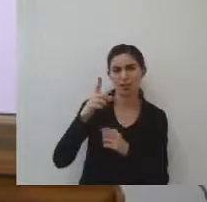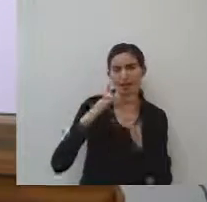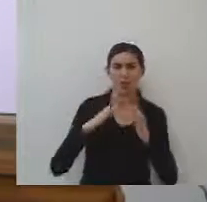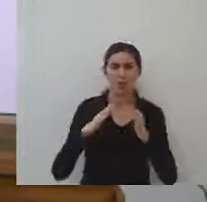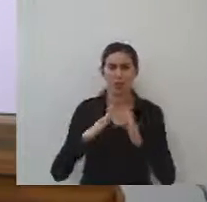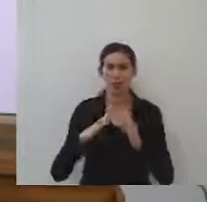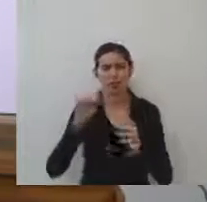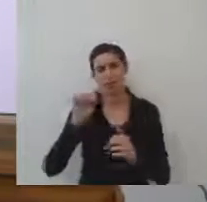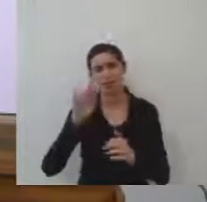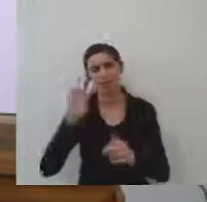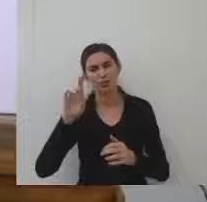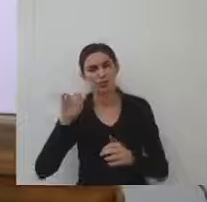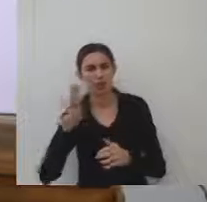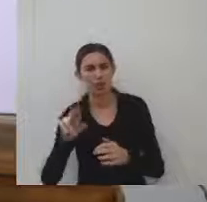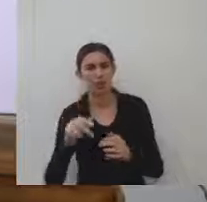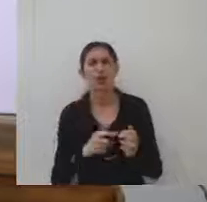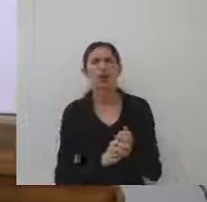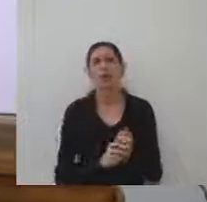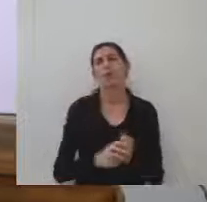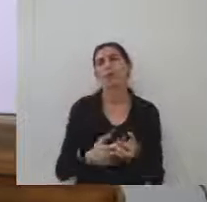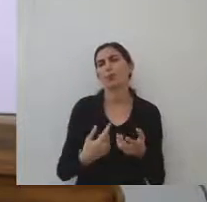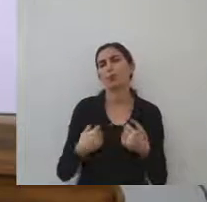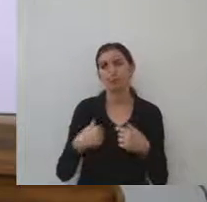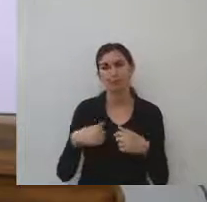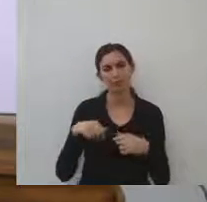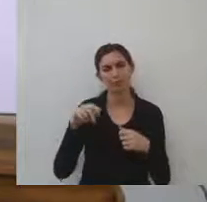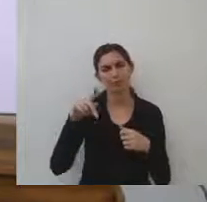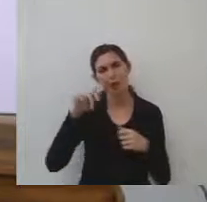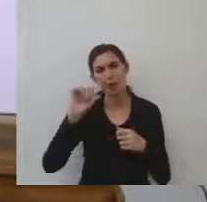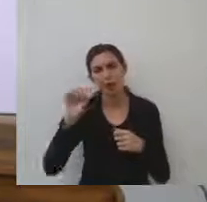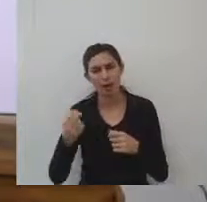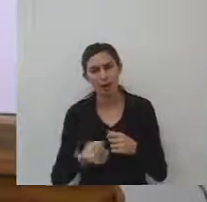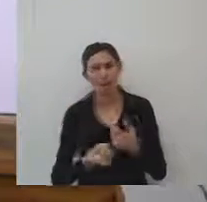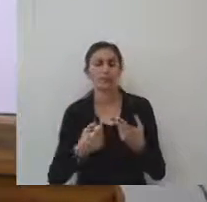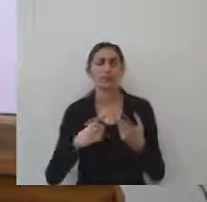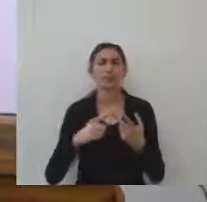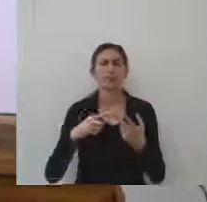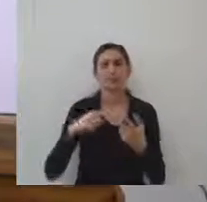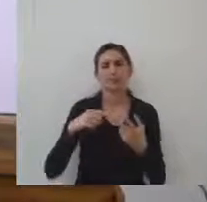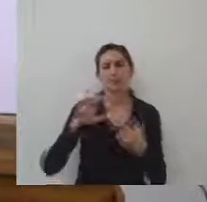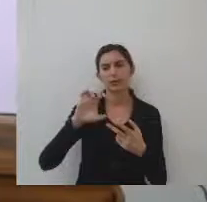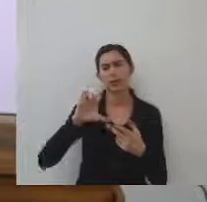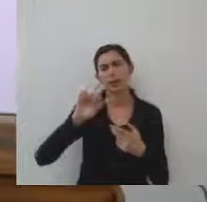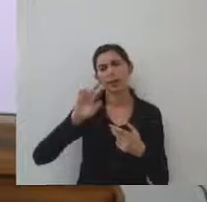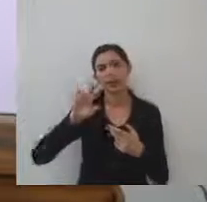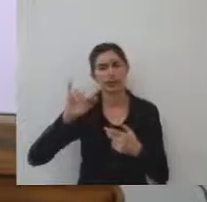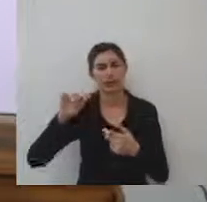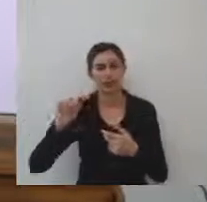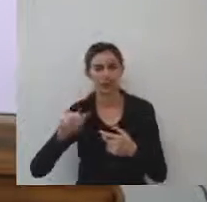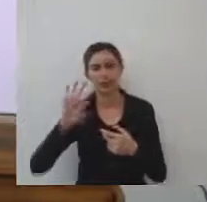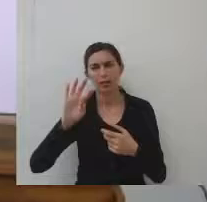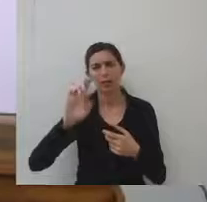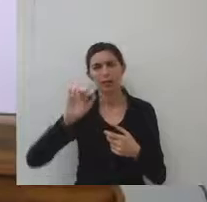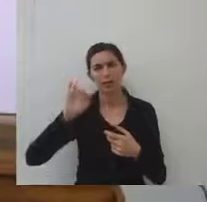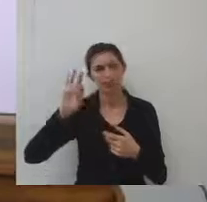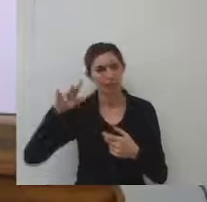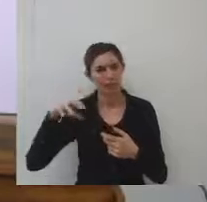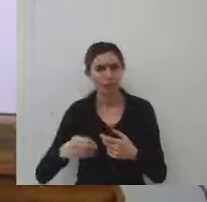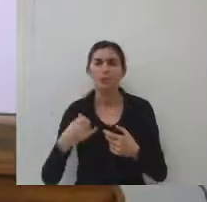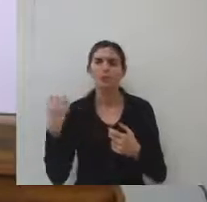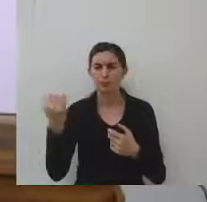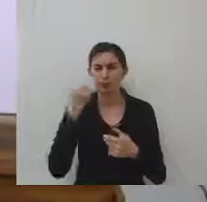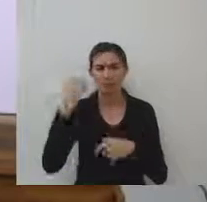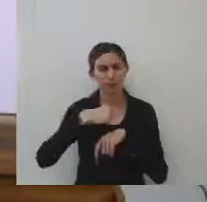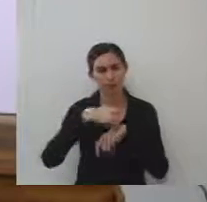Casa Astral, no Clube das Pais, tá entendendo? Lá em Galeria do Ritmo. Então é importante que a gente traga